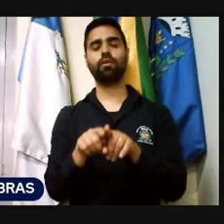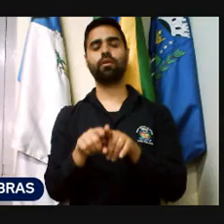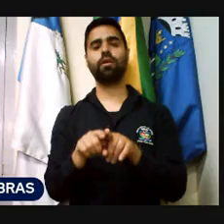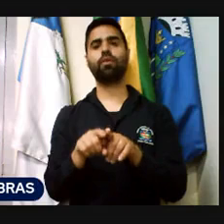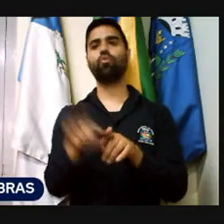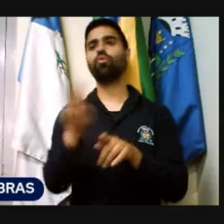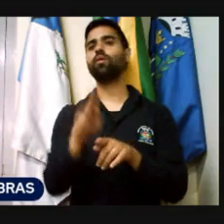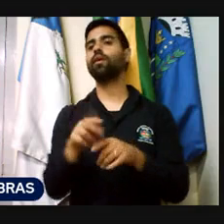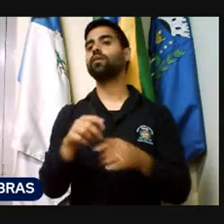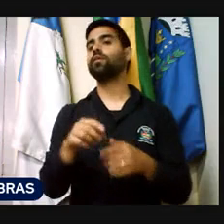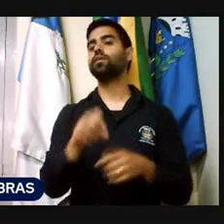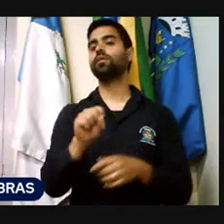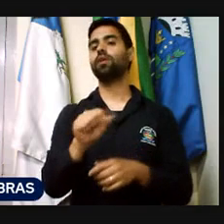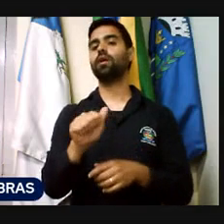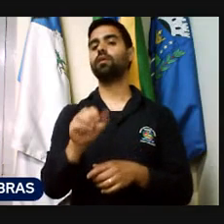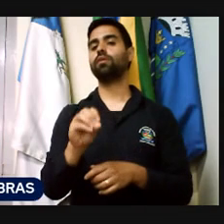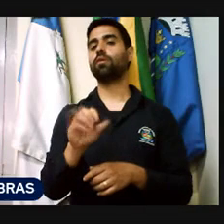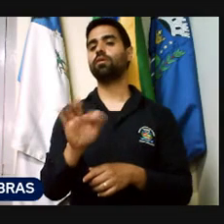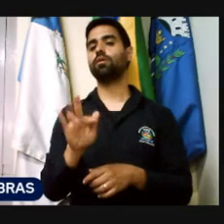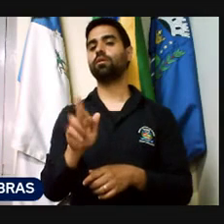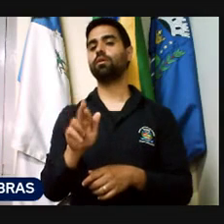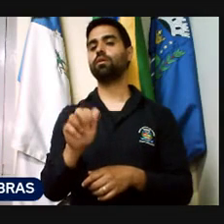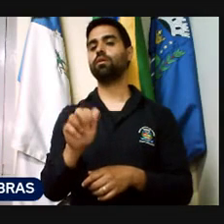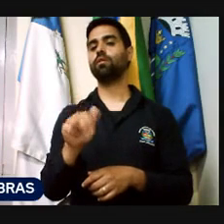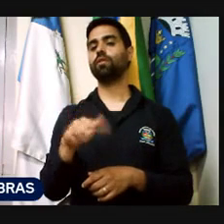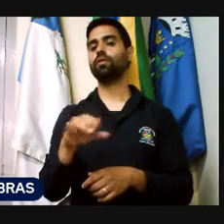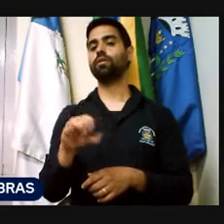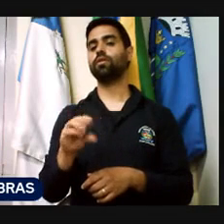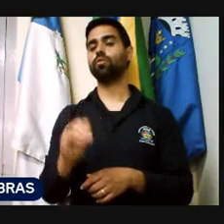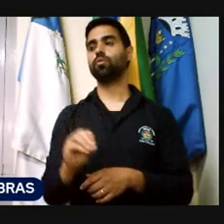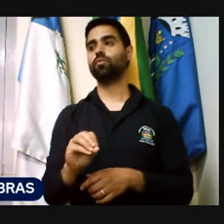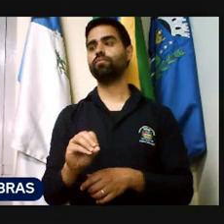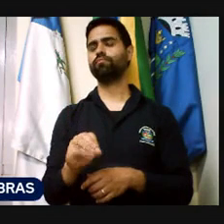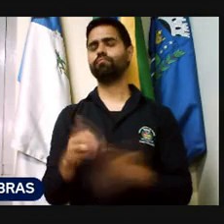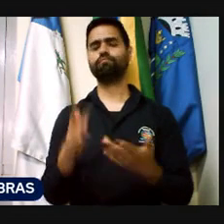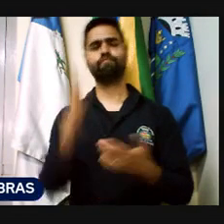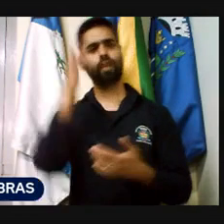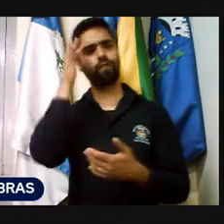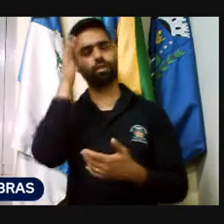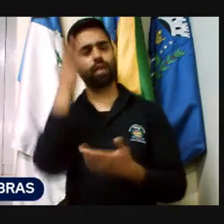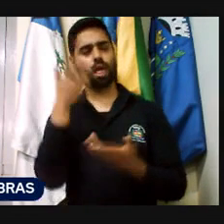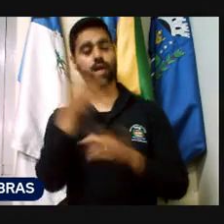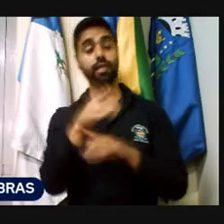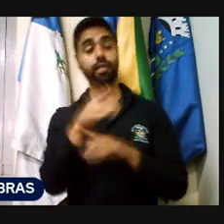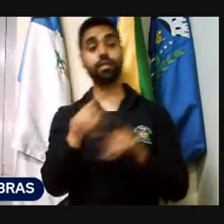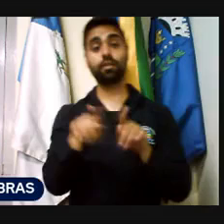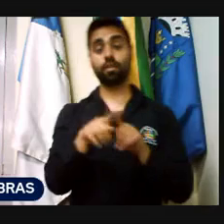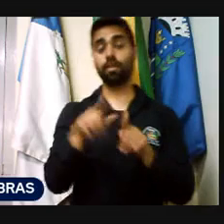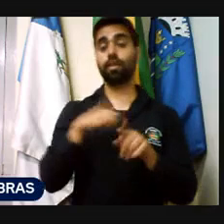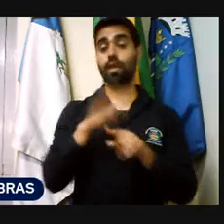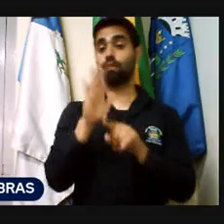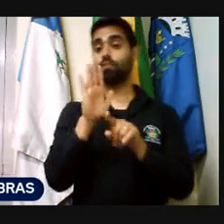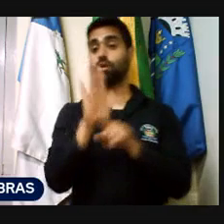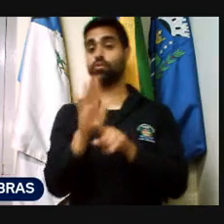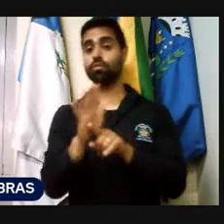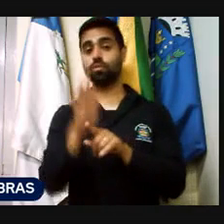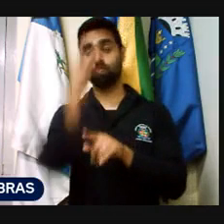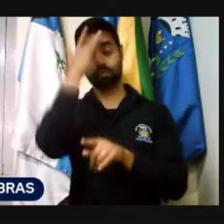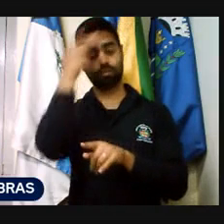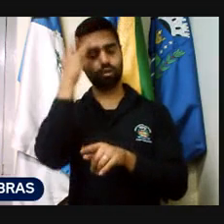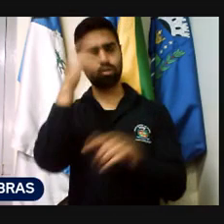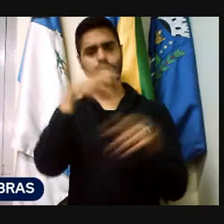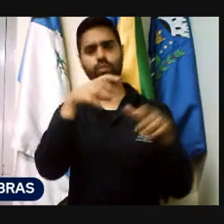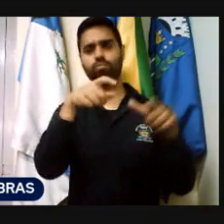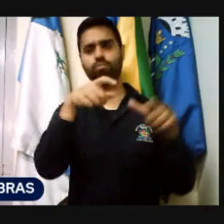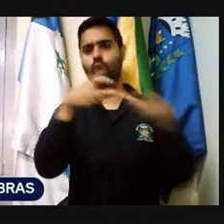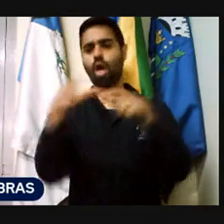Saúde do bairro São Francisco. Justificativa. Facilitar o acesso e garantir a assistência aos moradores dessas